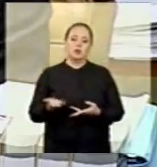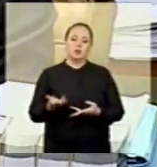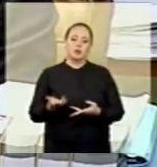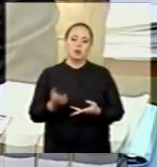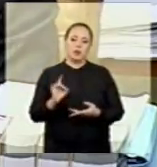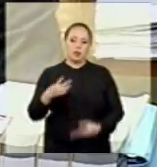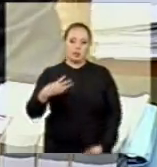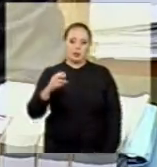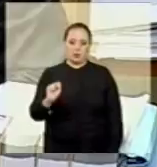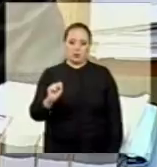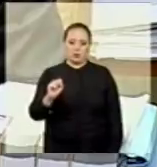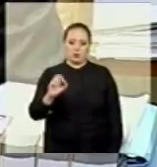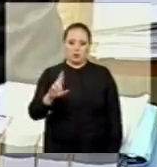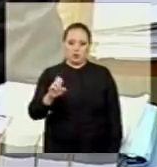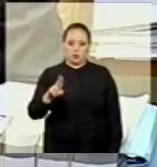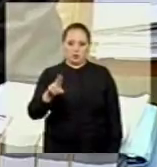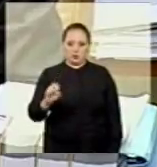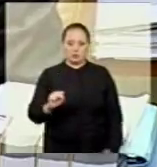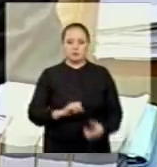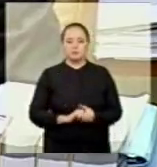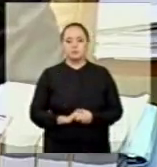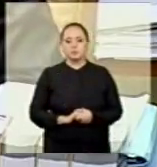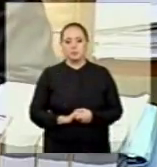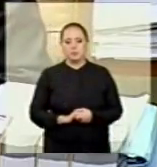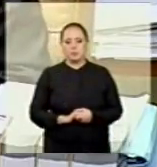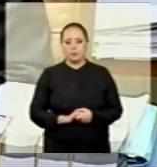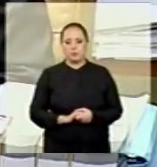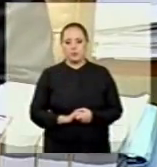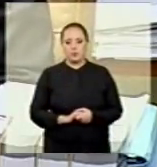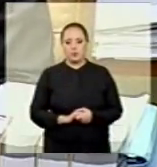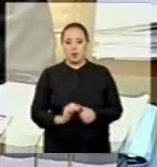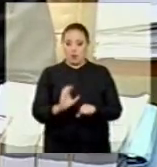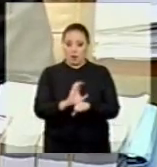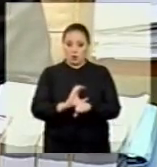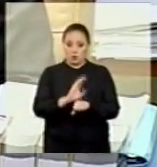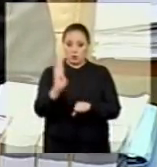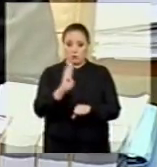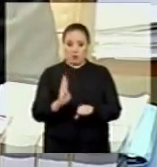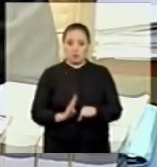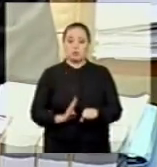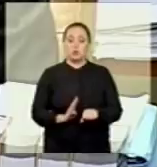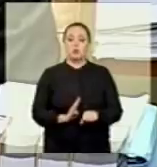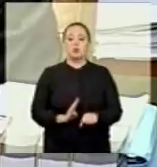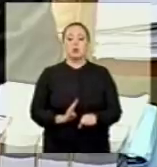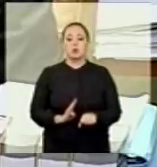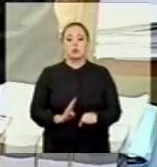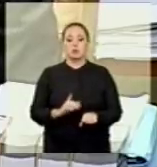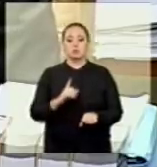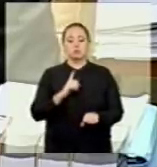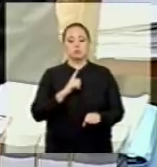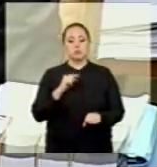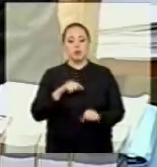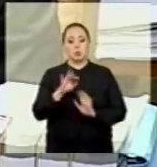38 réus. A vigente Constituição do Brasil, senhora Presidente, ao